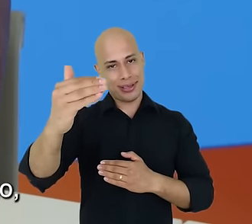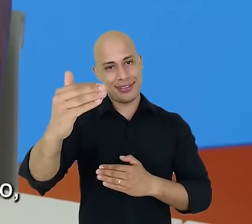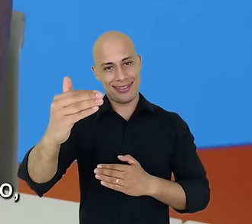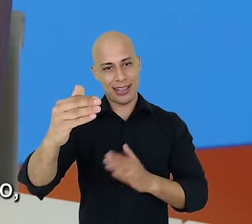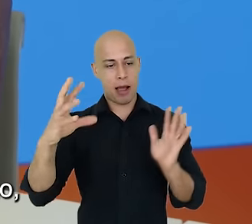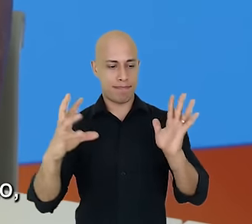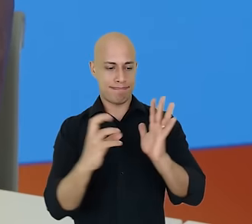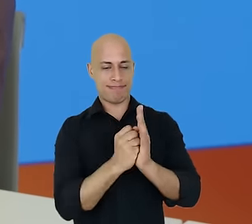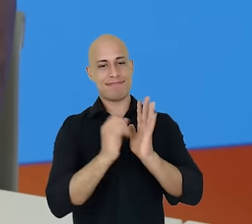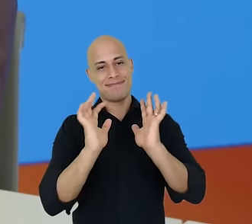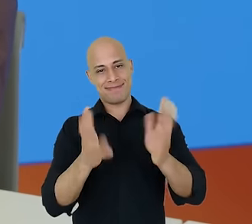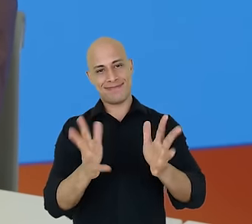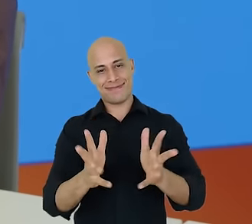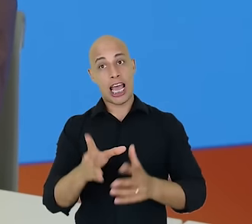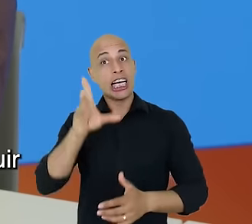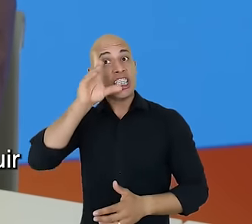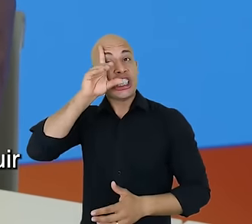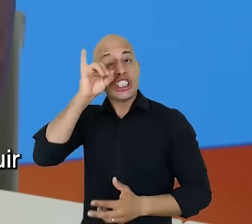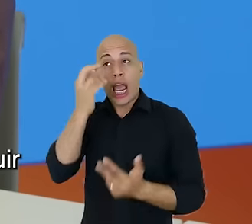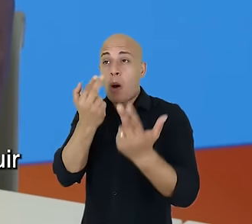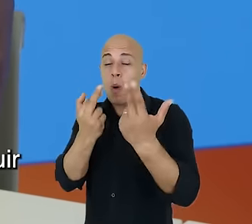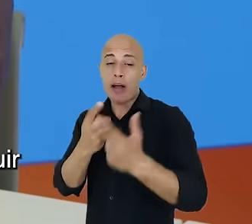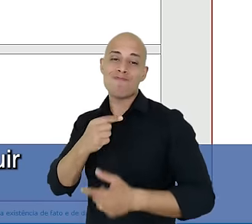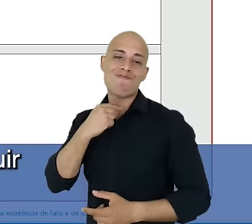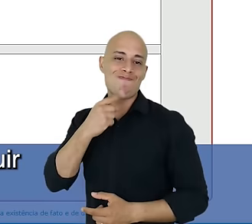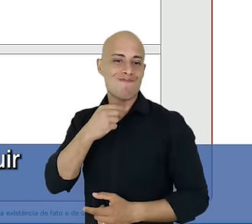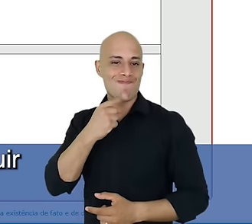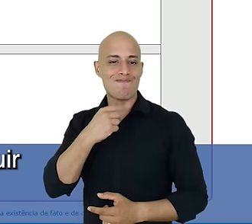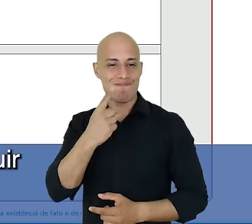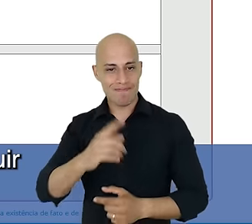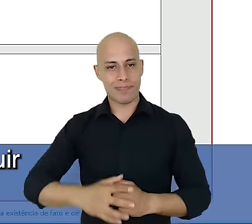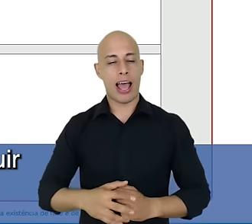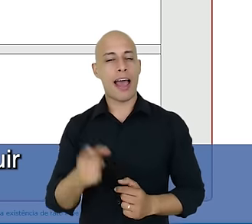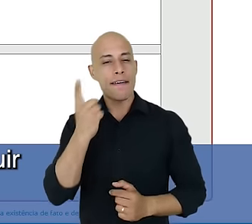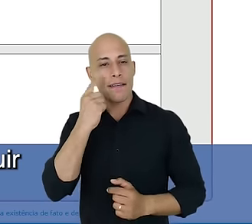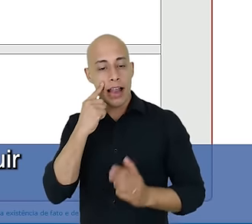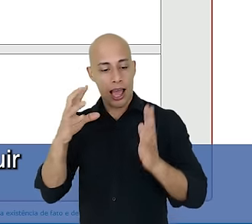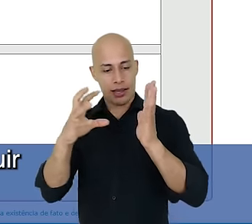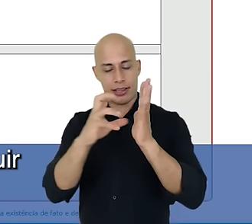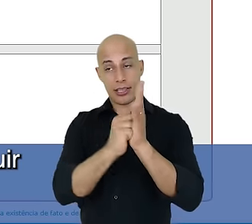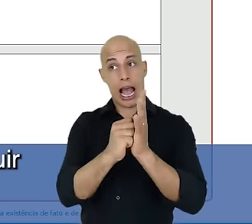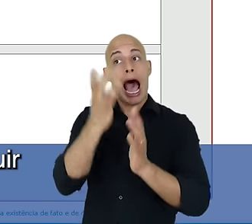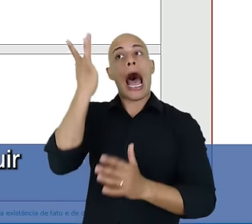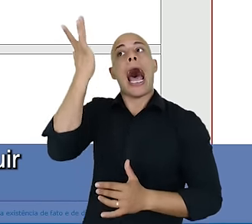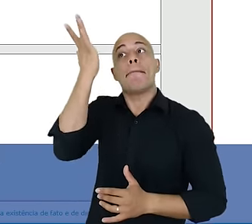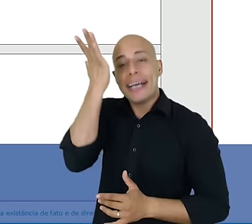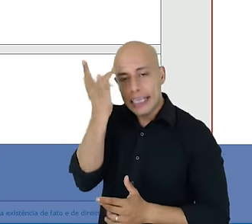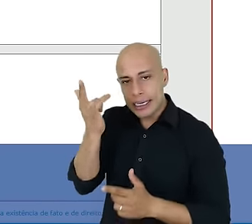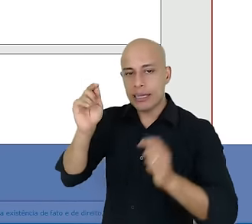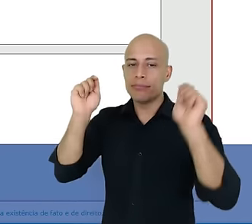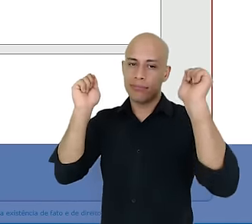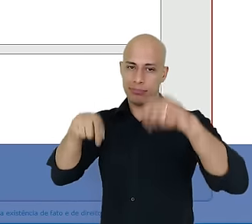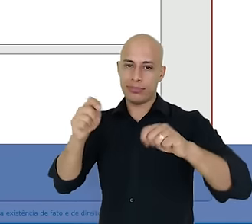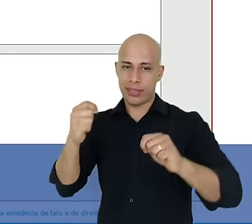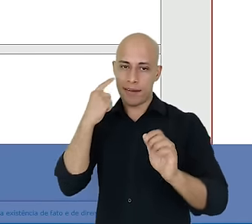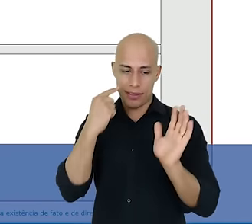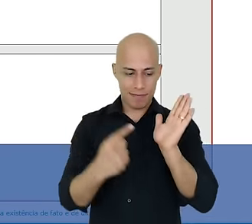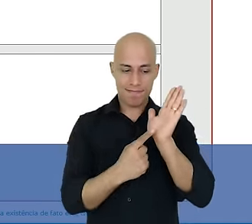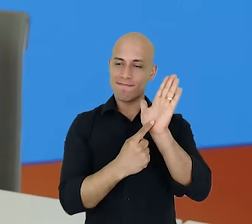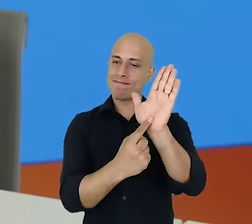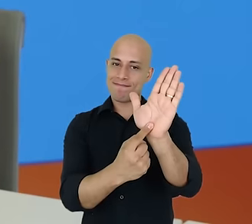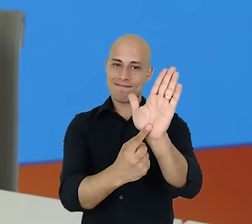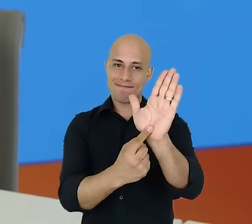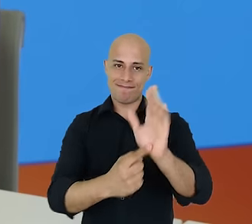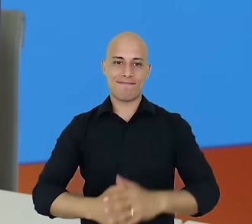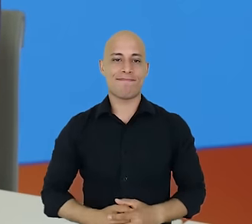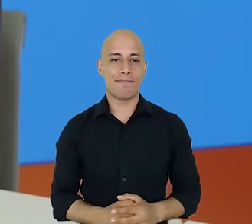acontecer logo então ele vai conseguir saber se tá credenciado e conseguir emitir a nota só no dia seguinte acho que fica legal nesse sentido